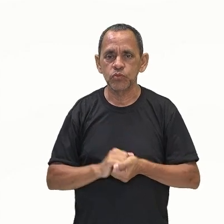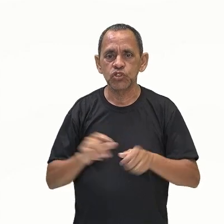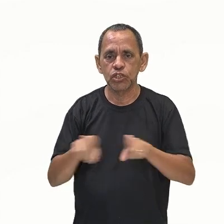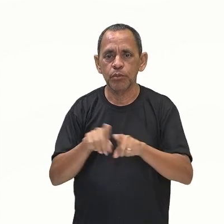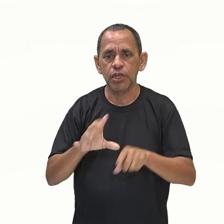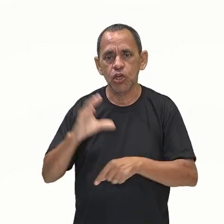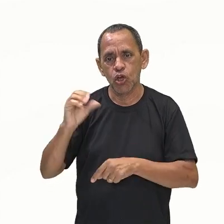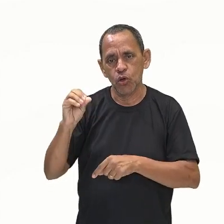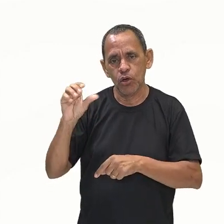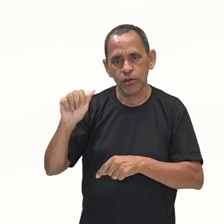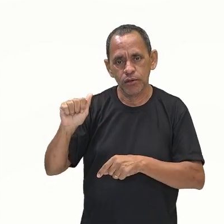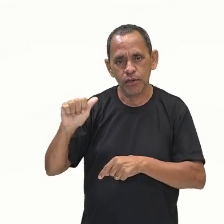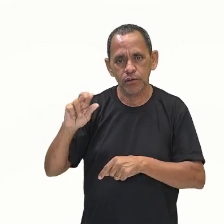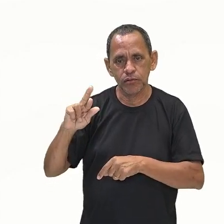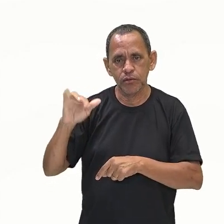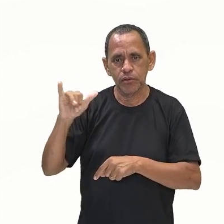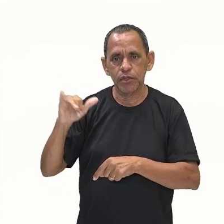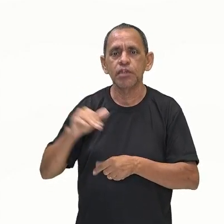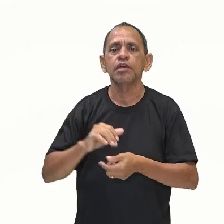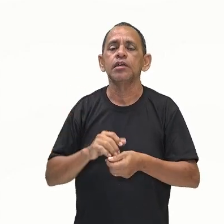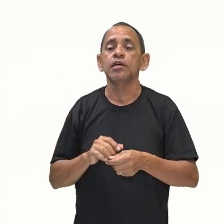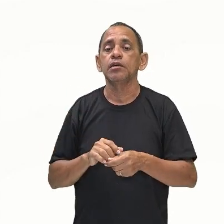temos Manacapuru,